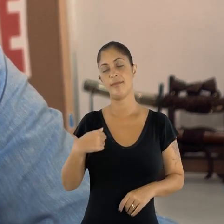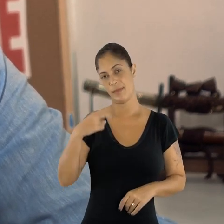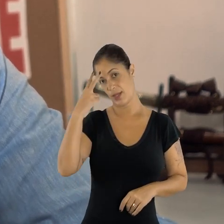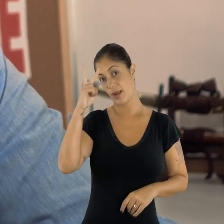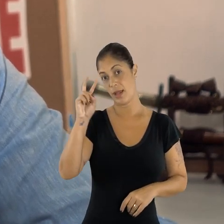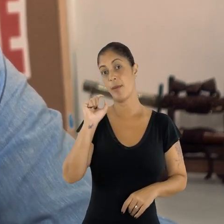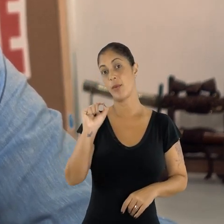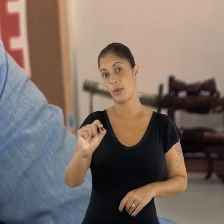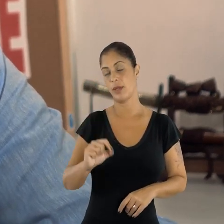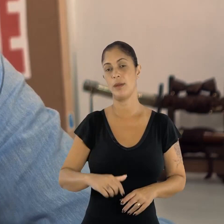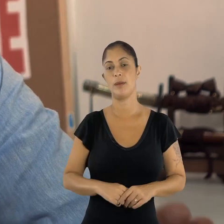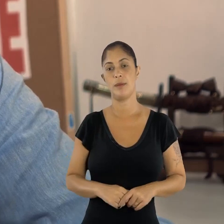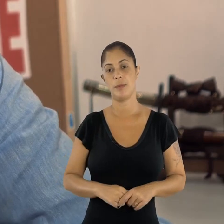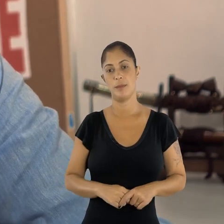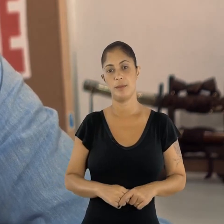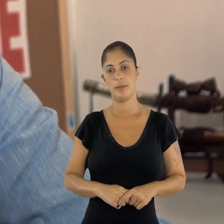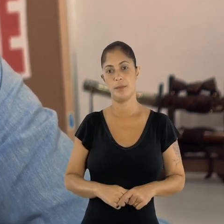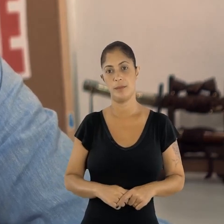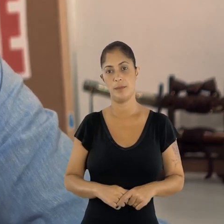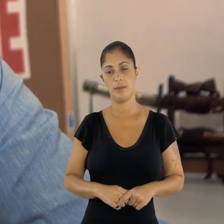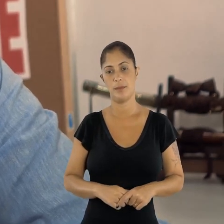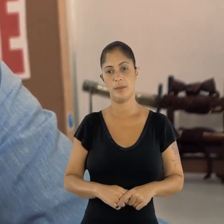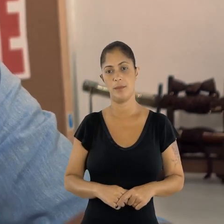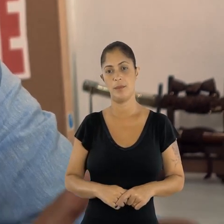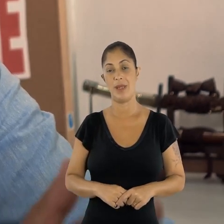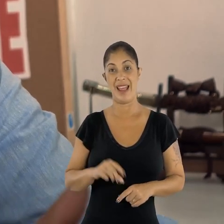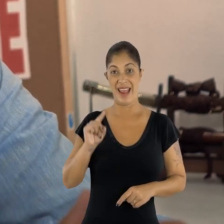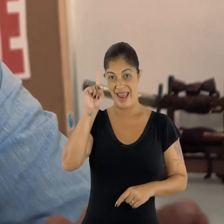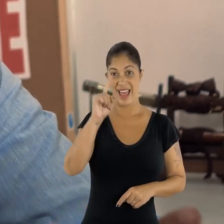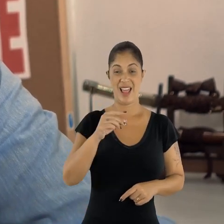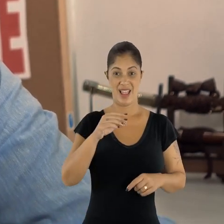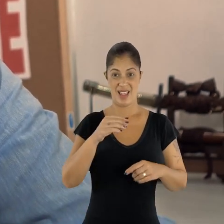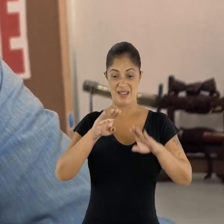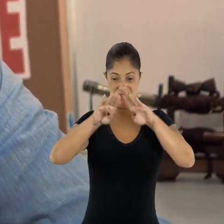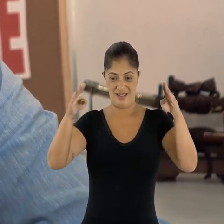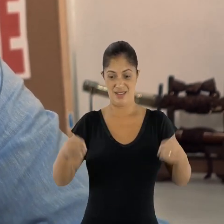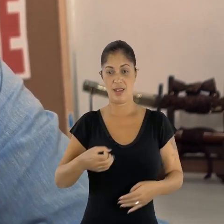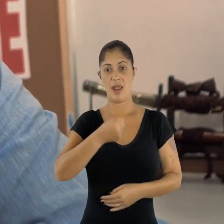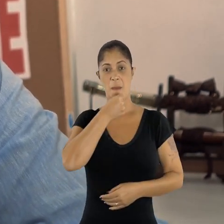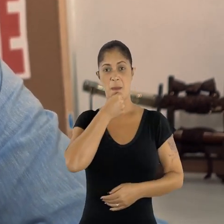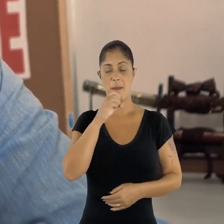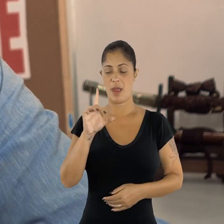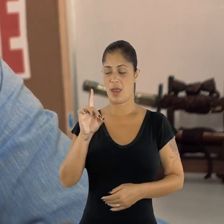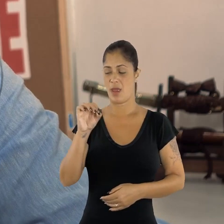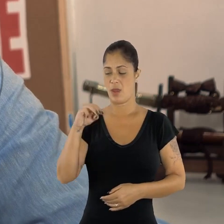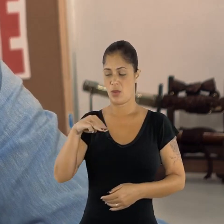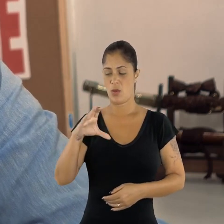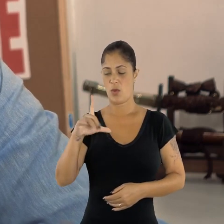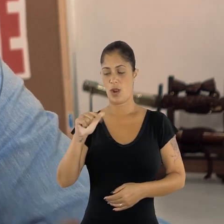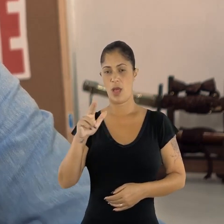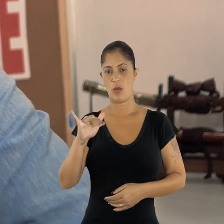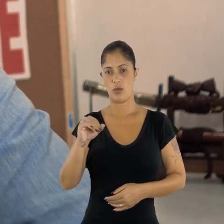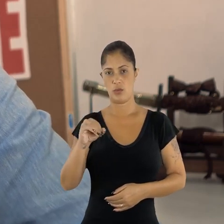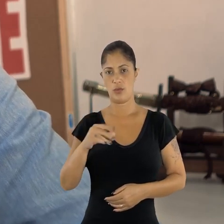E eu lembro que chegou no palanque o Dom Cláudio, o Tito